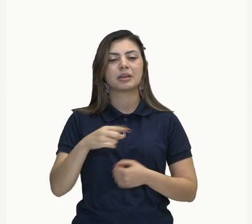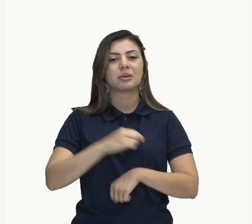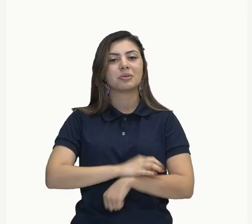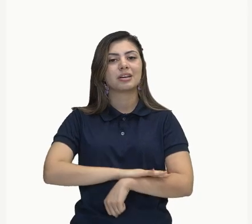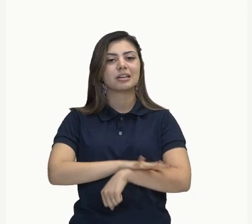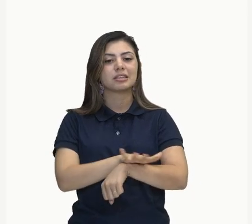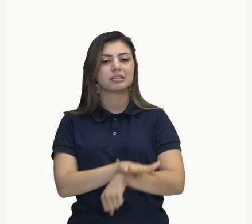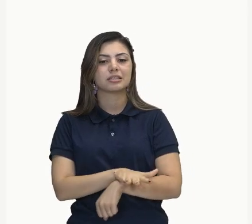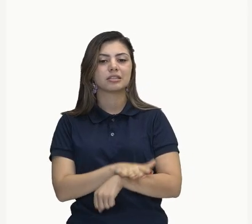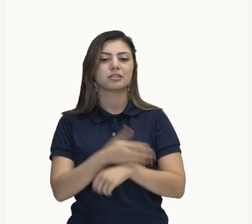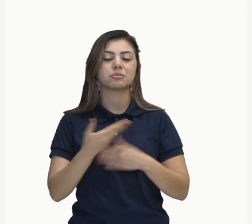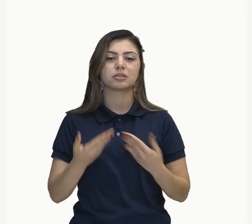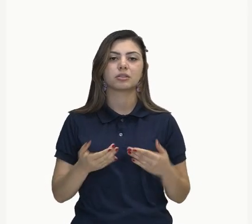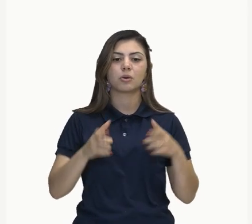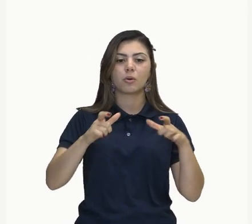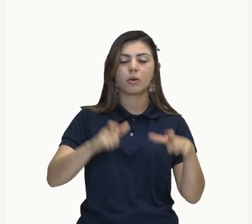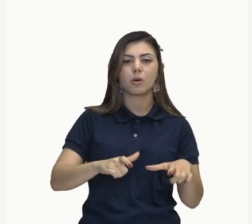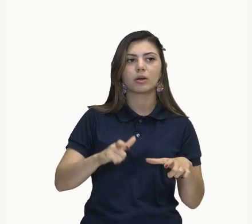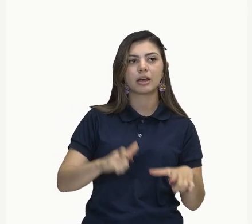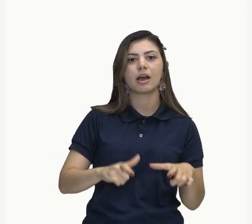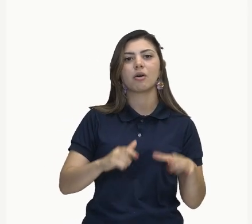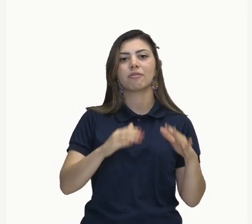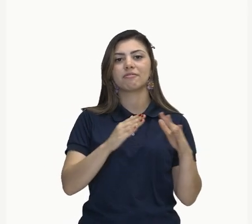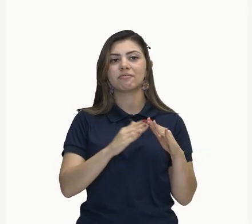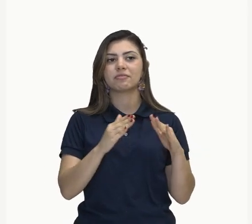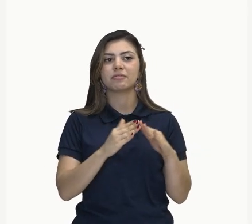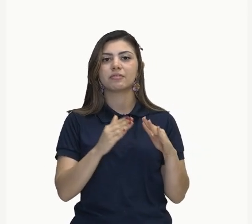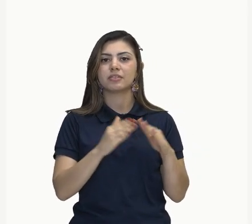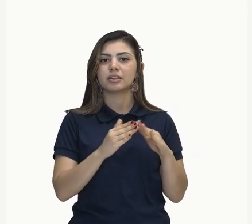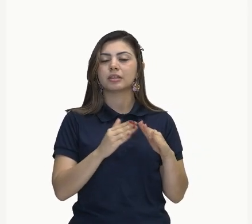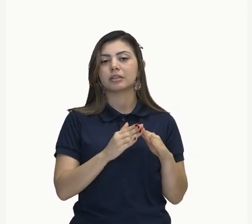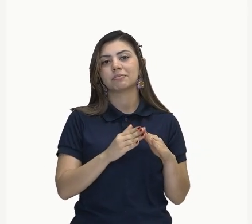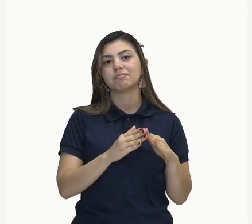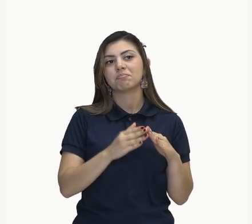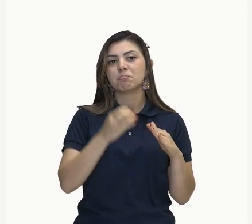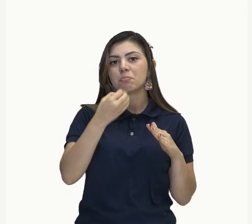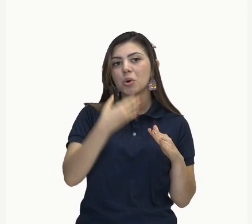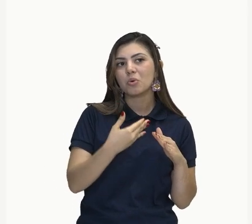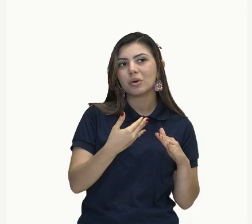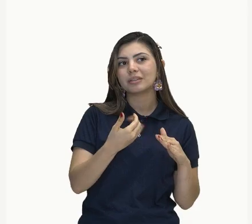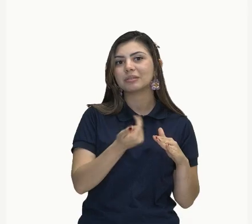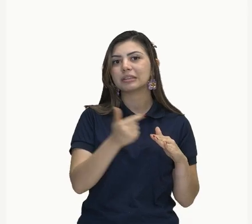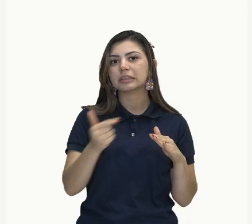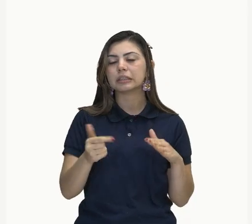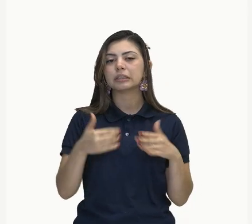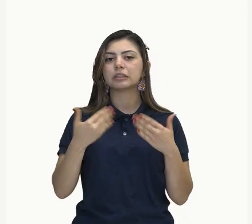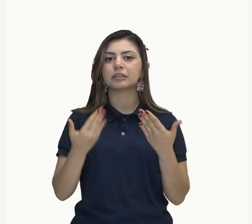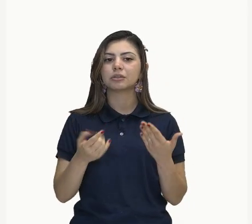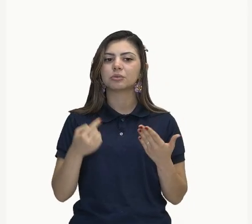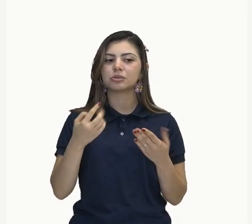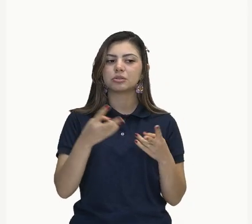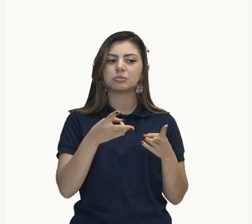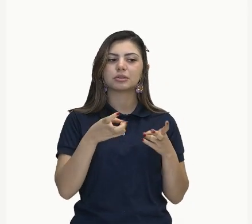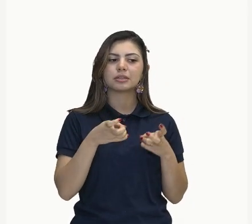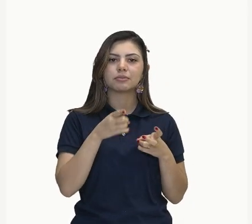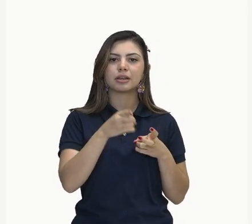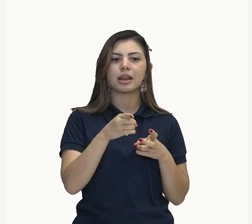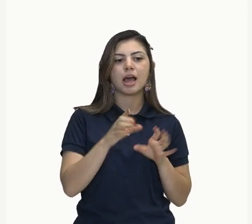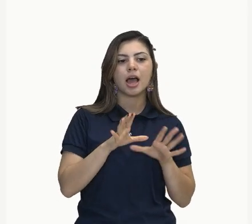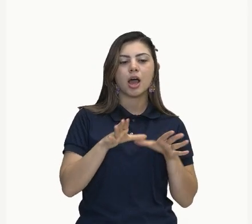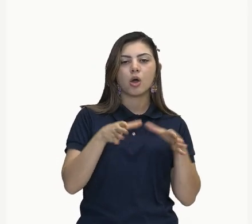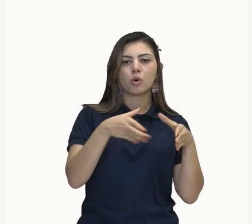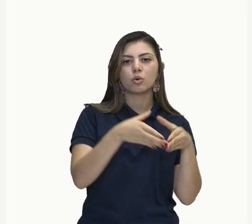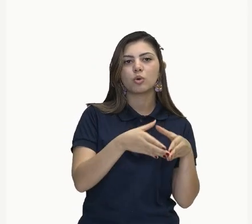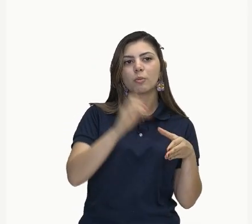do acesso à terra e da moradia digna. Isso fez com que ainda hoje muitas comunidades negras estejam concentradas nas